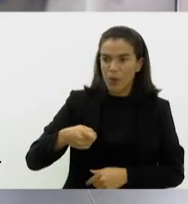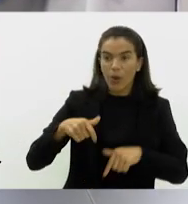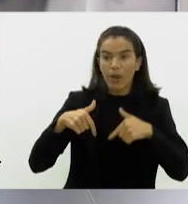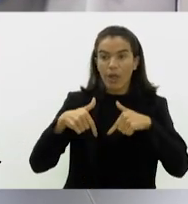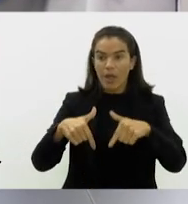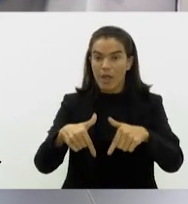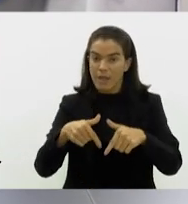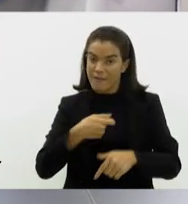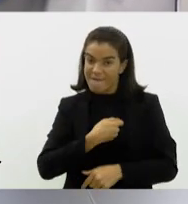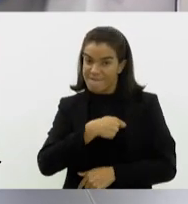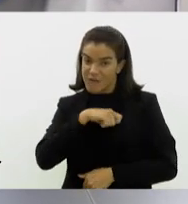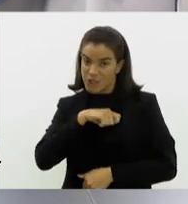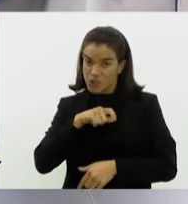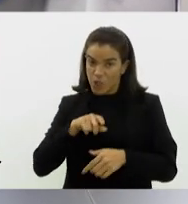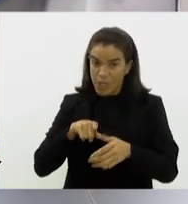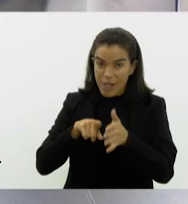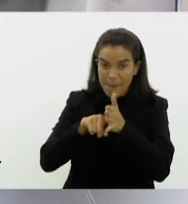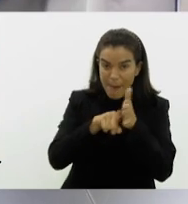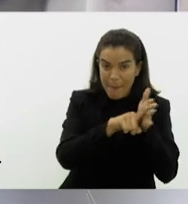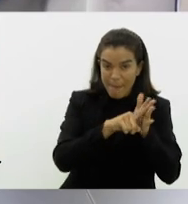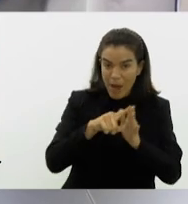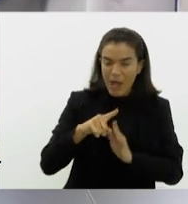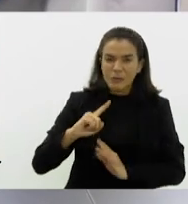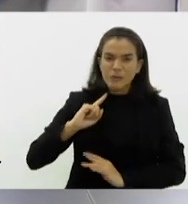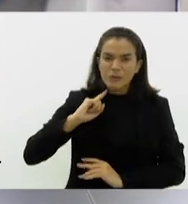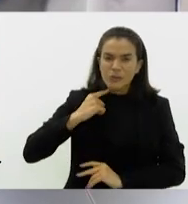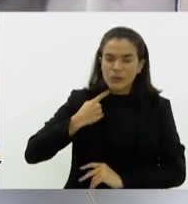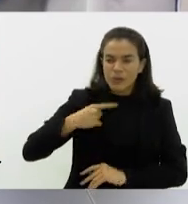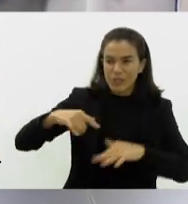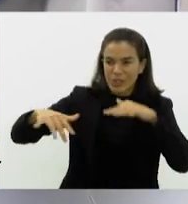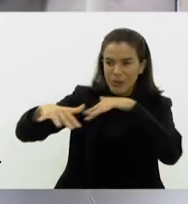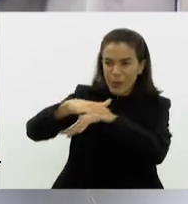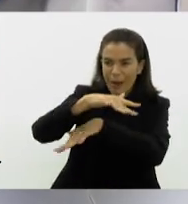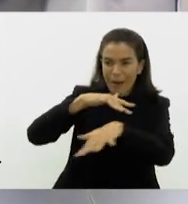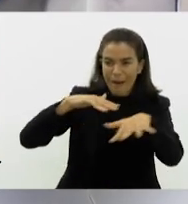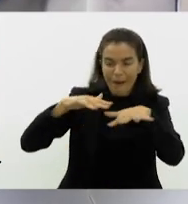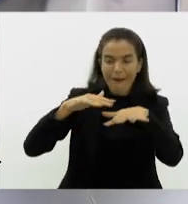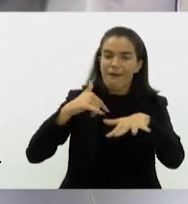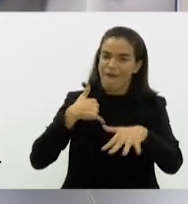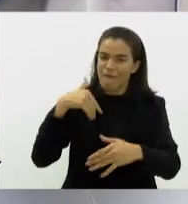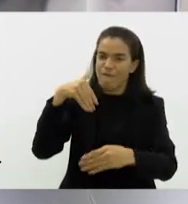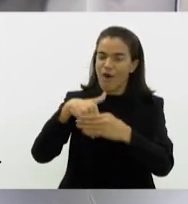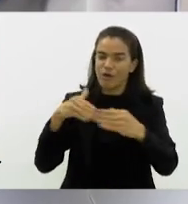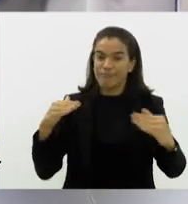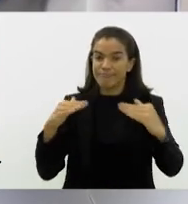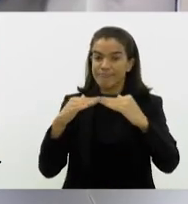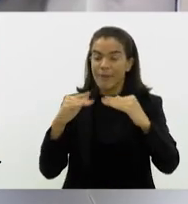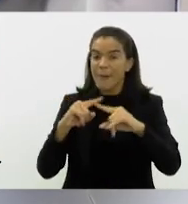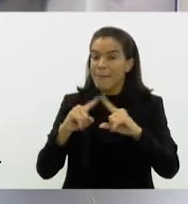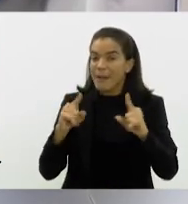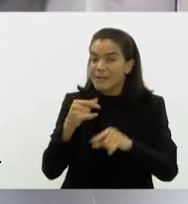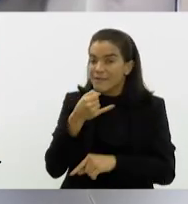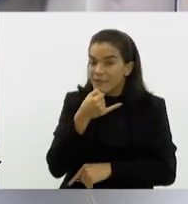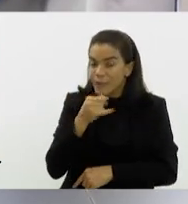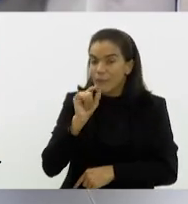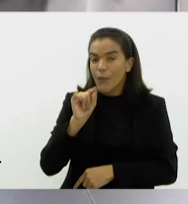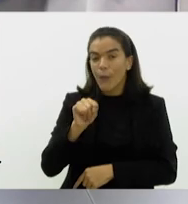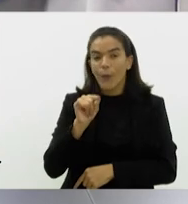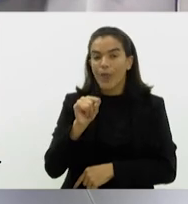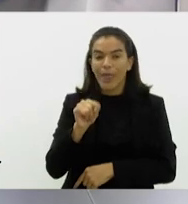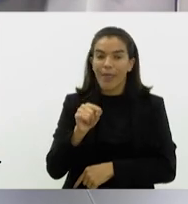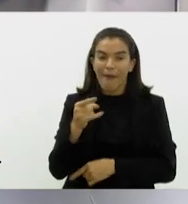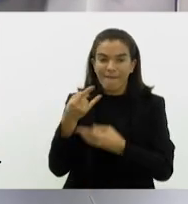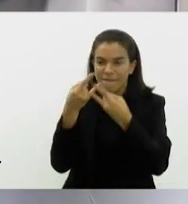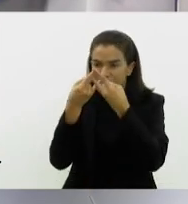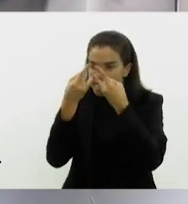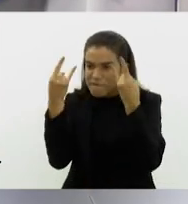de vistoria ambiental de poluente, eu sou o primeiro a votar favorável. Mas, infelizmente, o que houve foi um caça-níquel